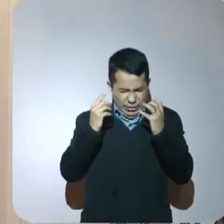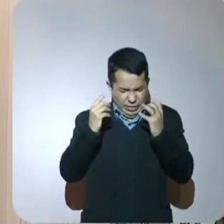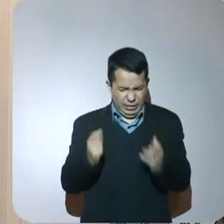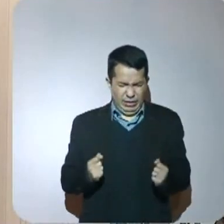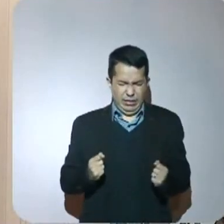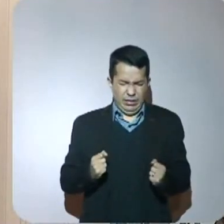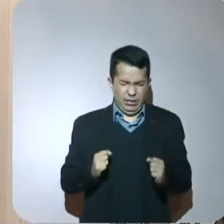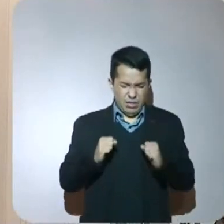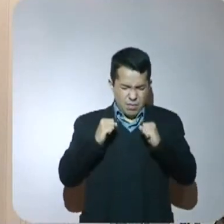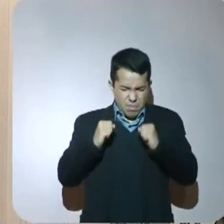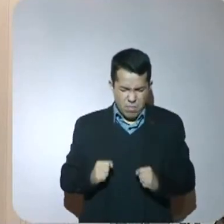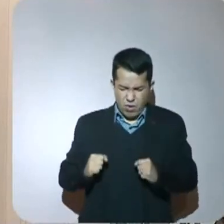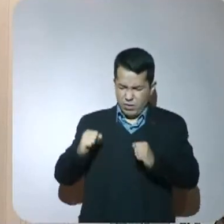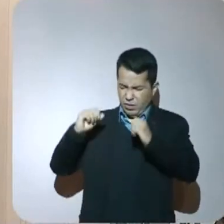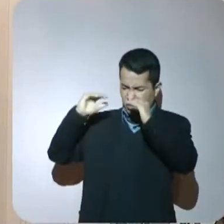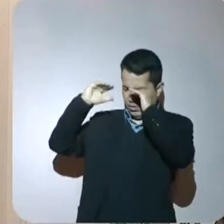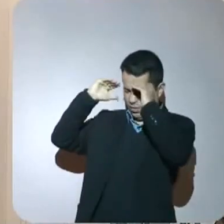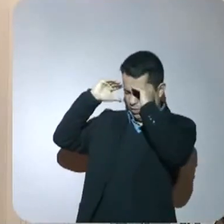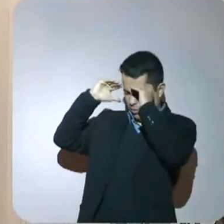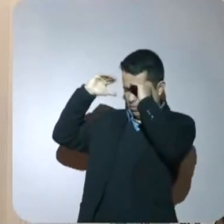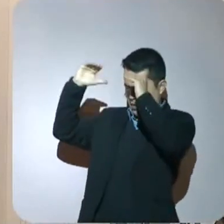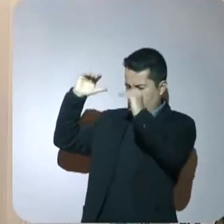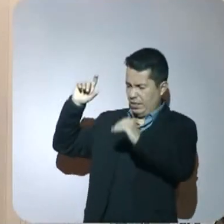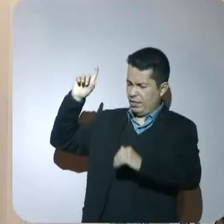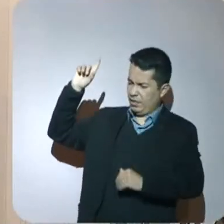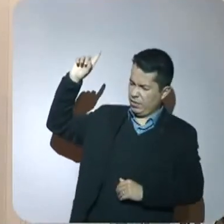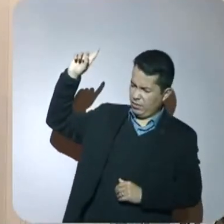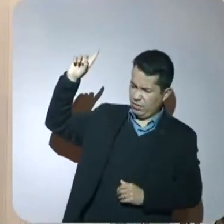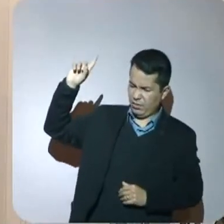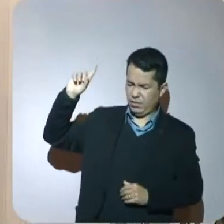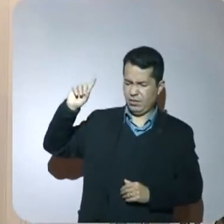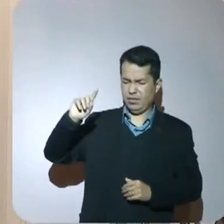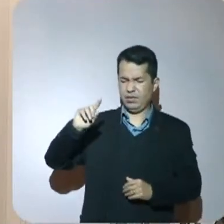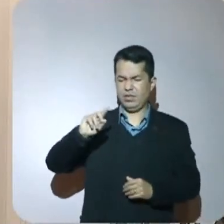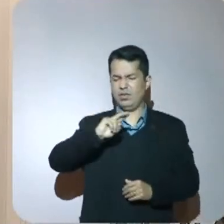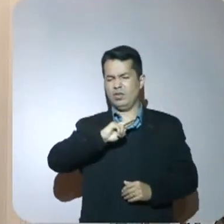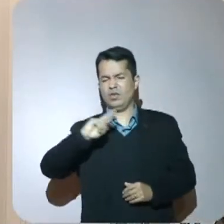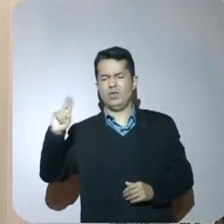cumpri-los integralmente. Amém, Senhor.